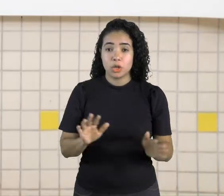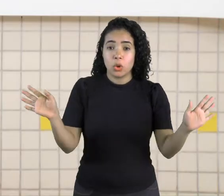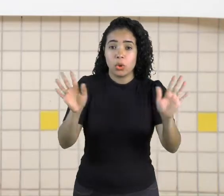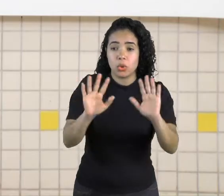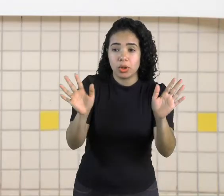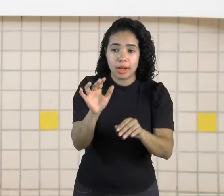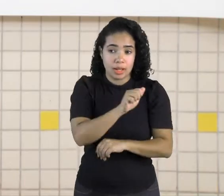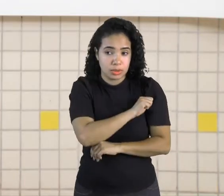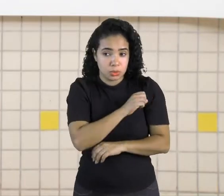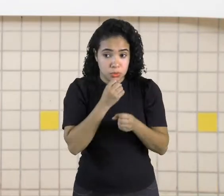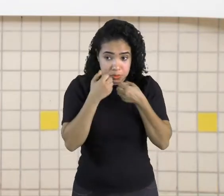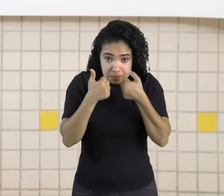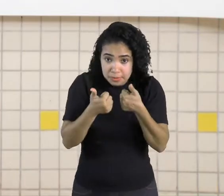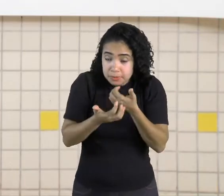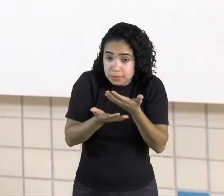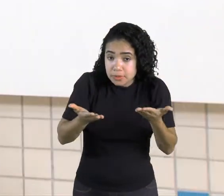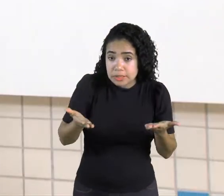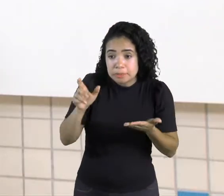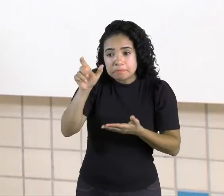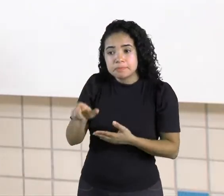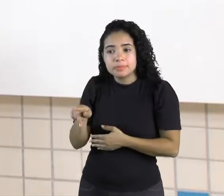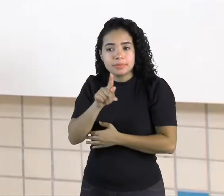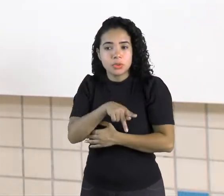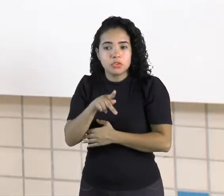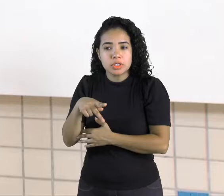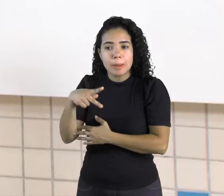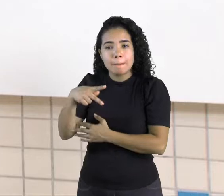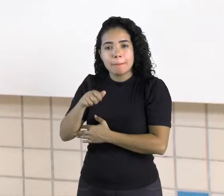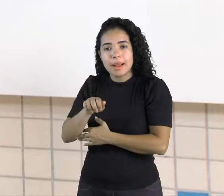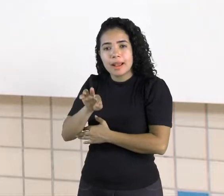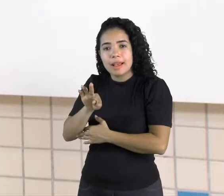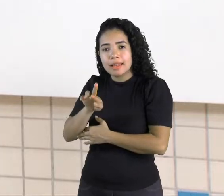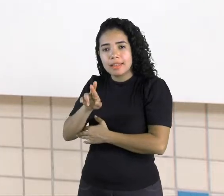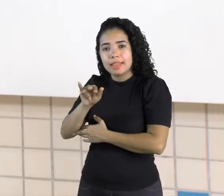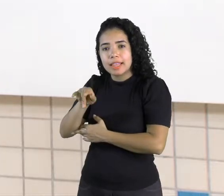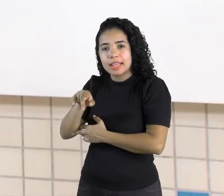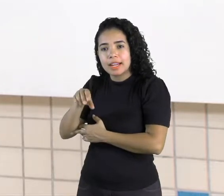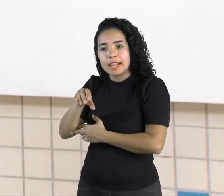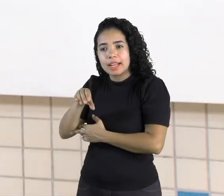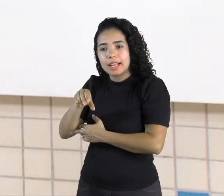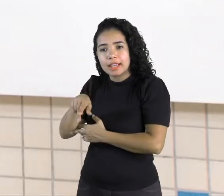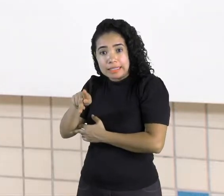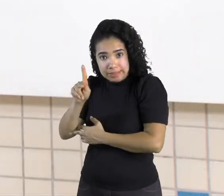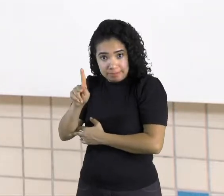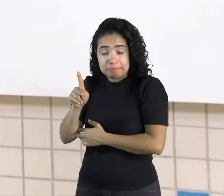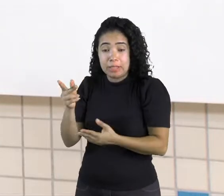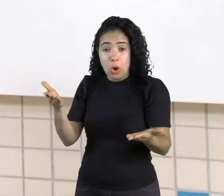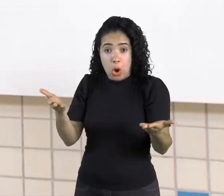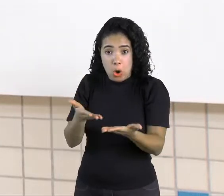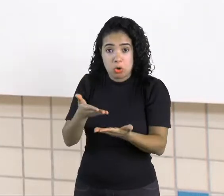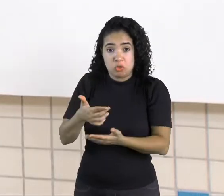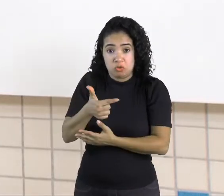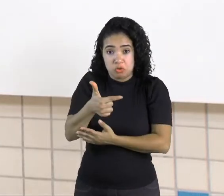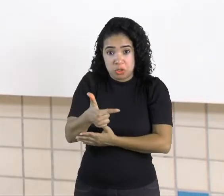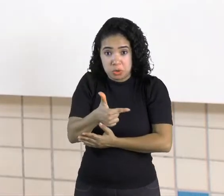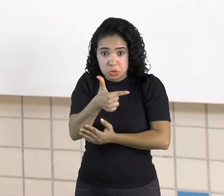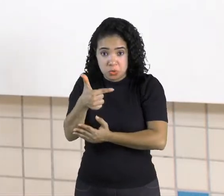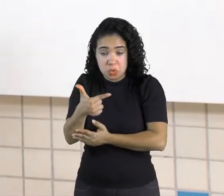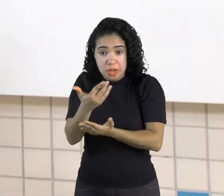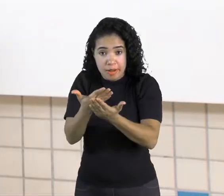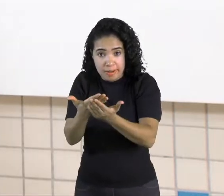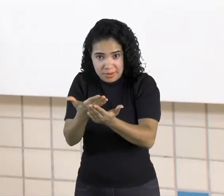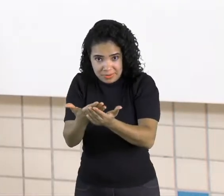Olá, alunos, tudo bem com vocês? Aqui é o professor Patrick e nós estamos começando a nossa 22ª